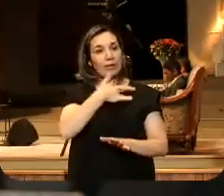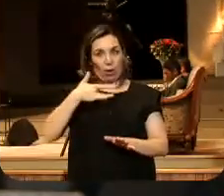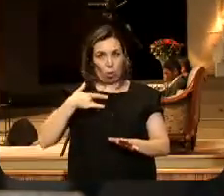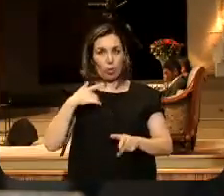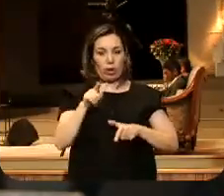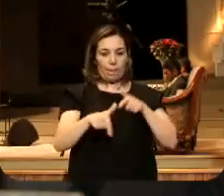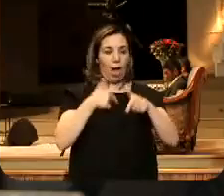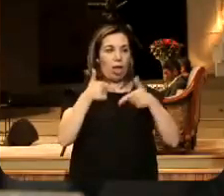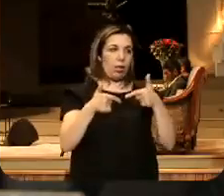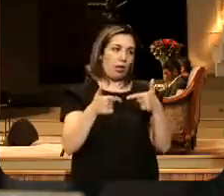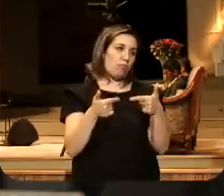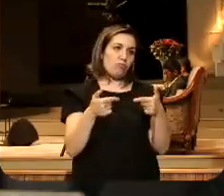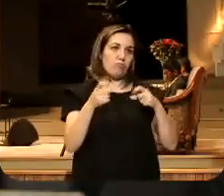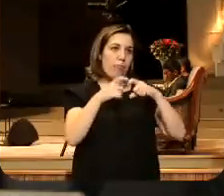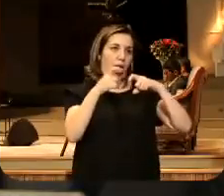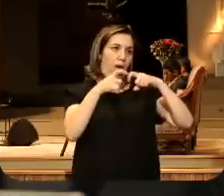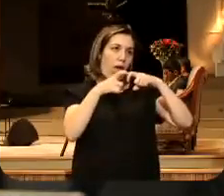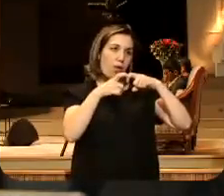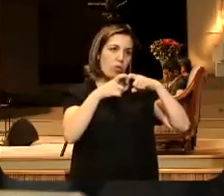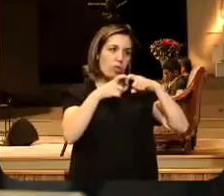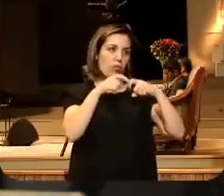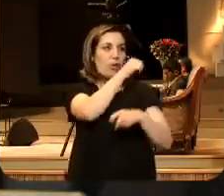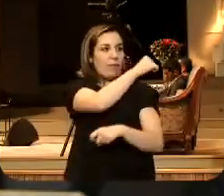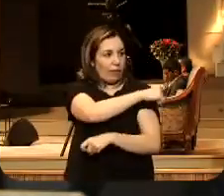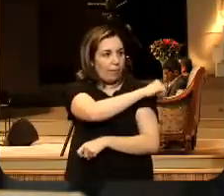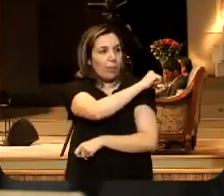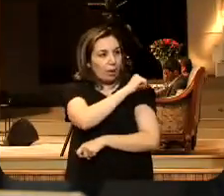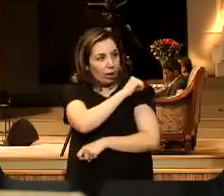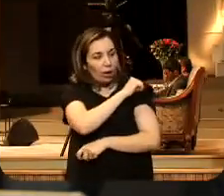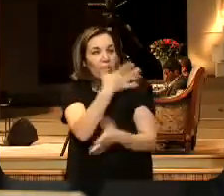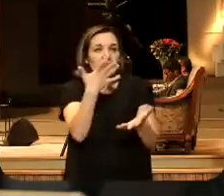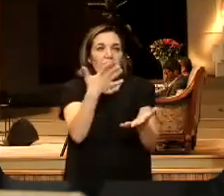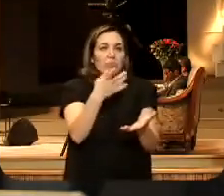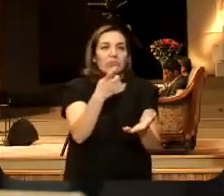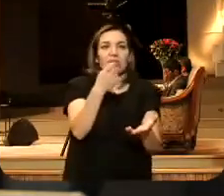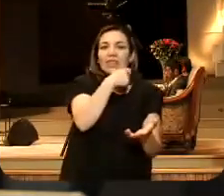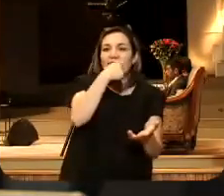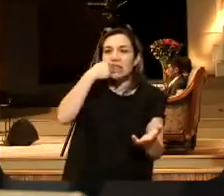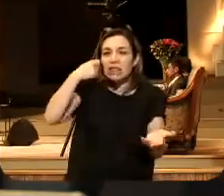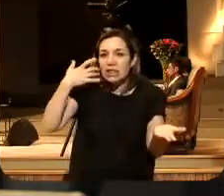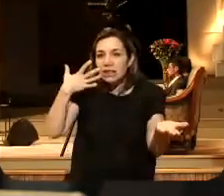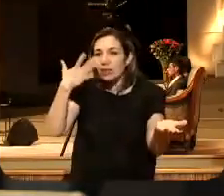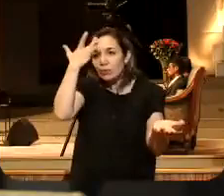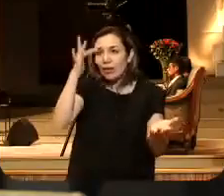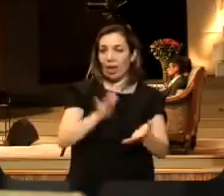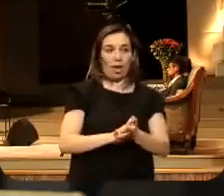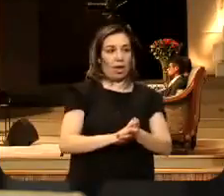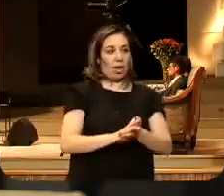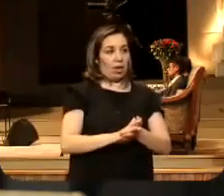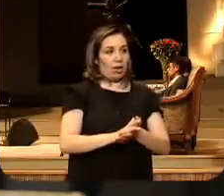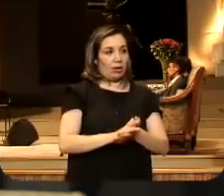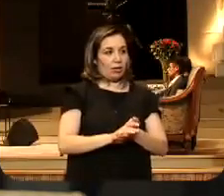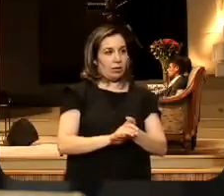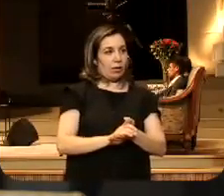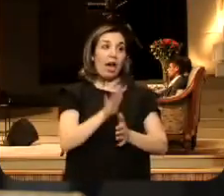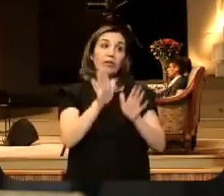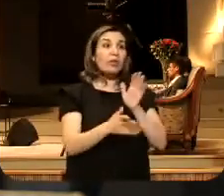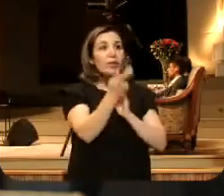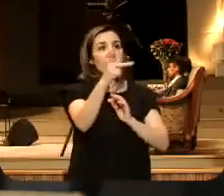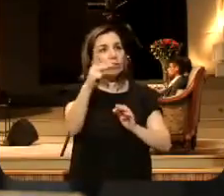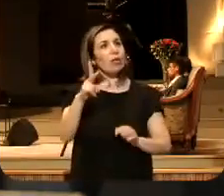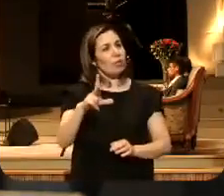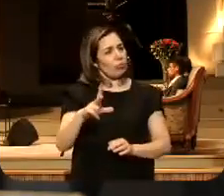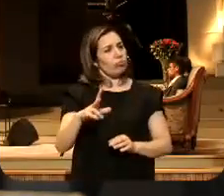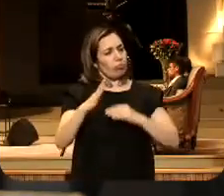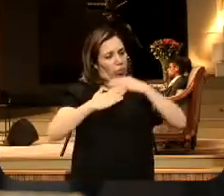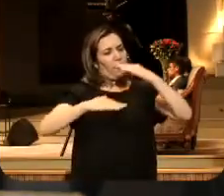profissionais, assistentes espirituais, trabalhando. Então, se o Espírito Santo mexer com você,